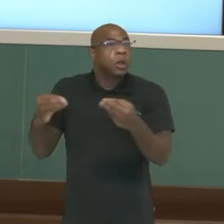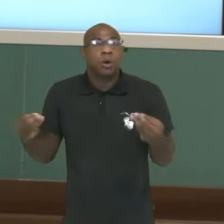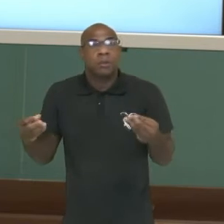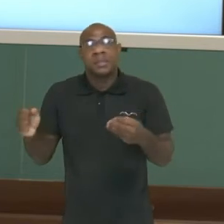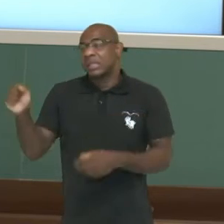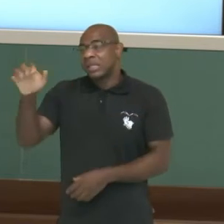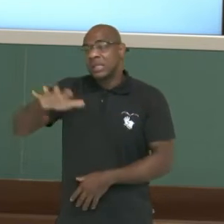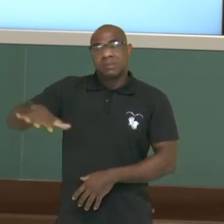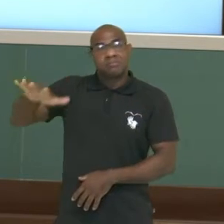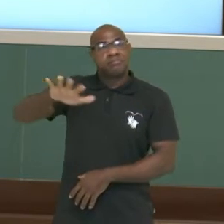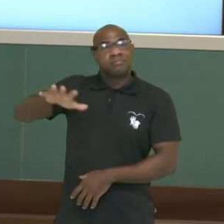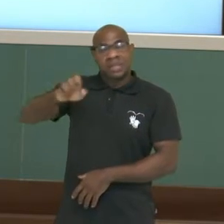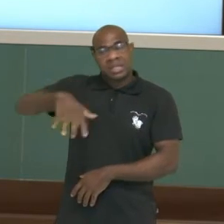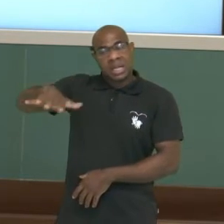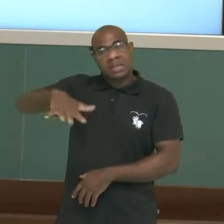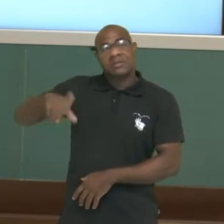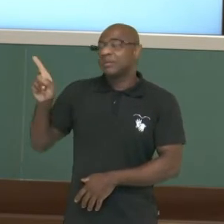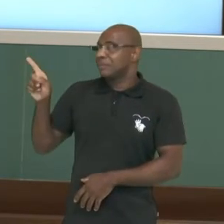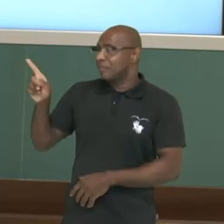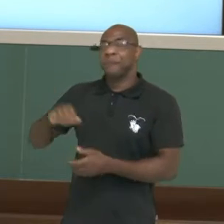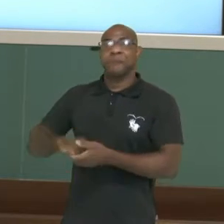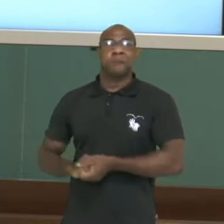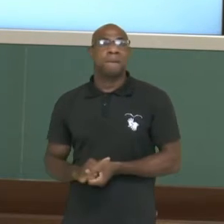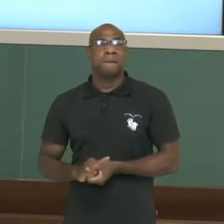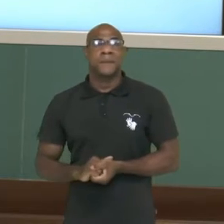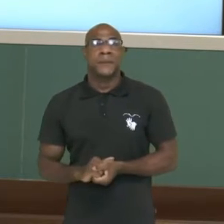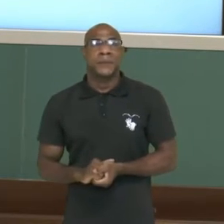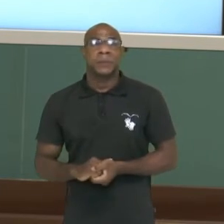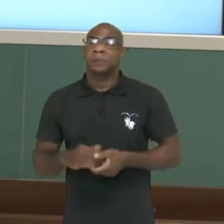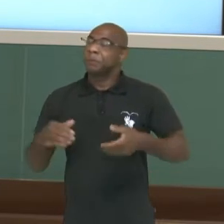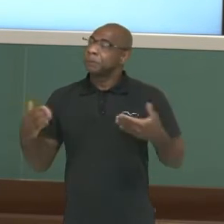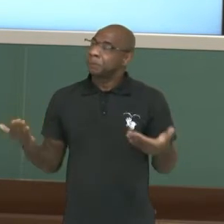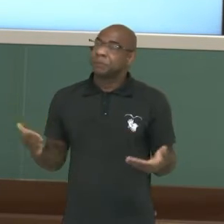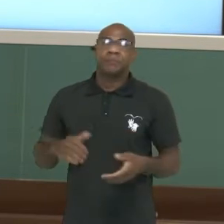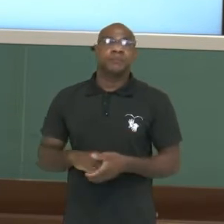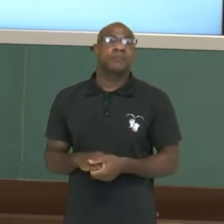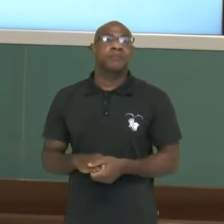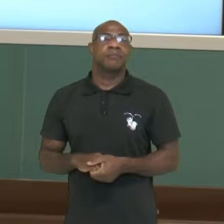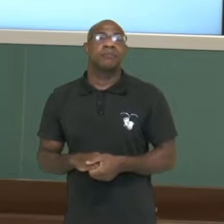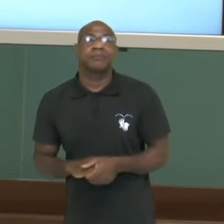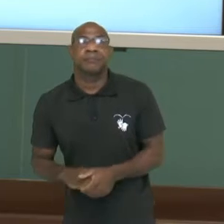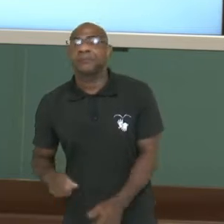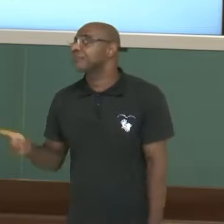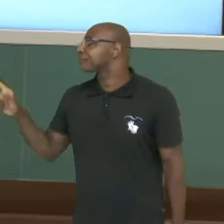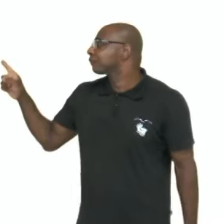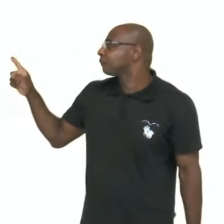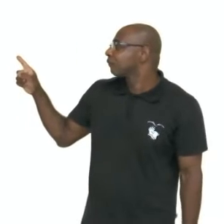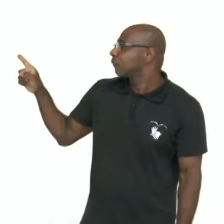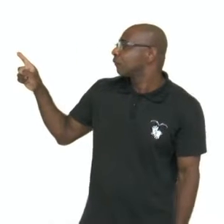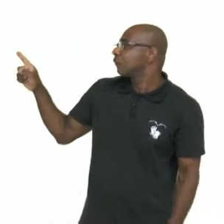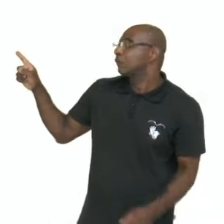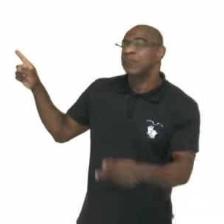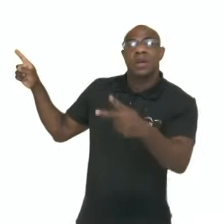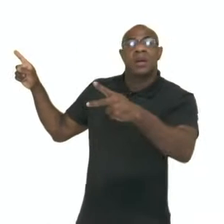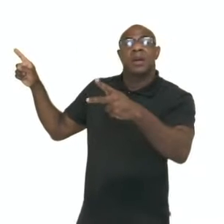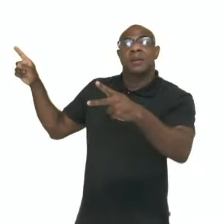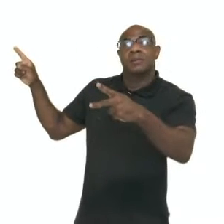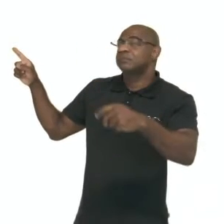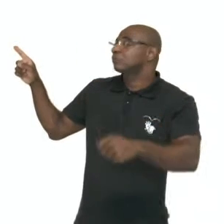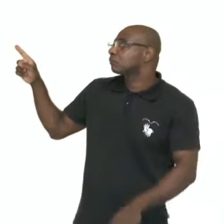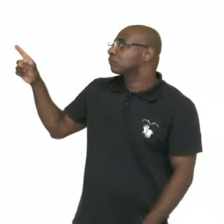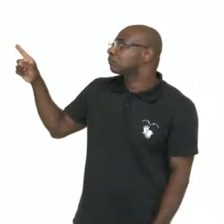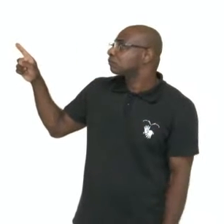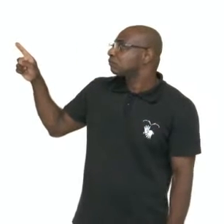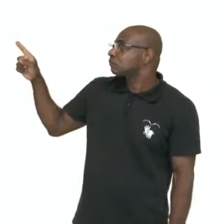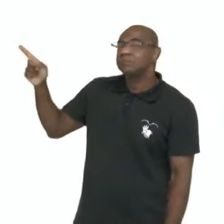bioma, né, de tundra, ok? Bom, analise então também comigo esses dois mapas aqui. Então, olha